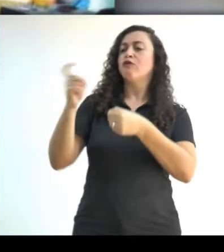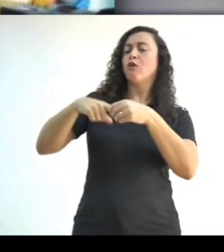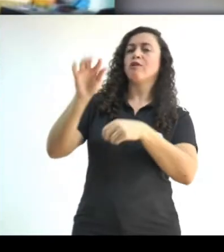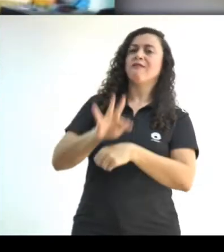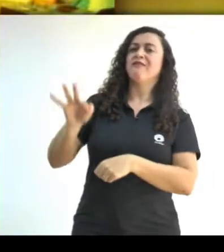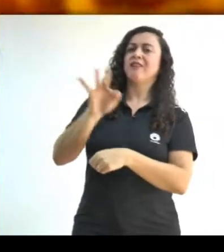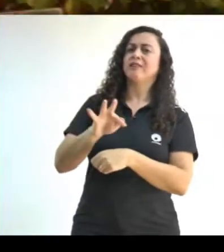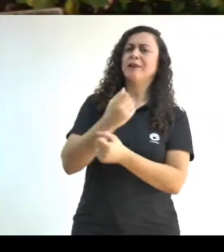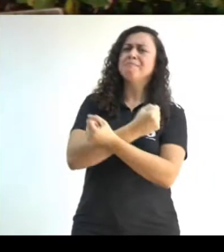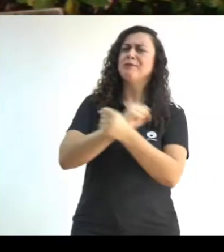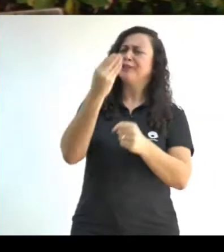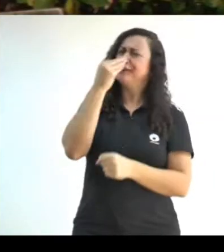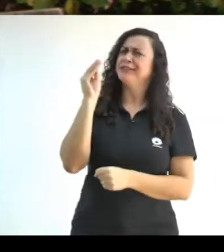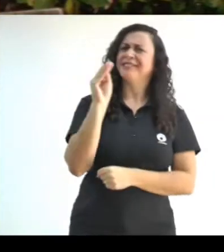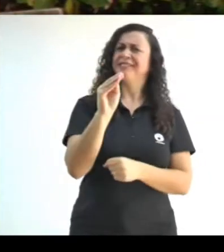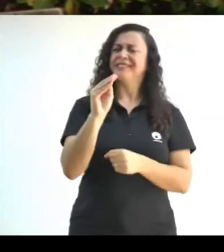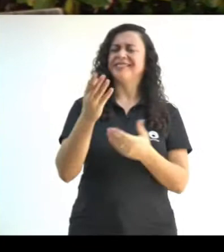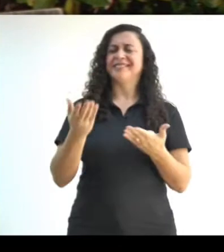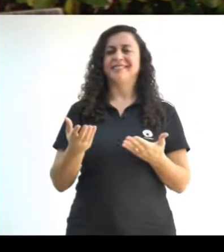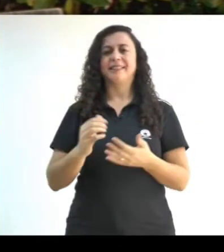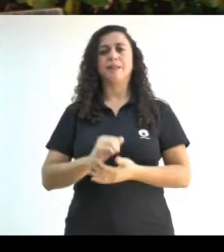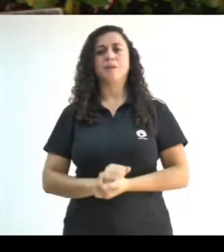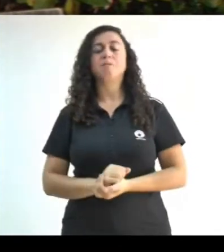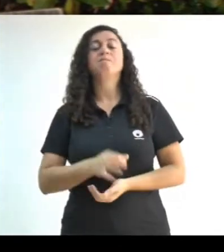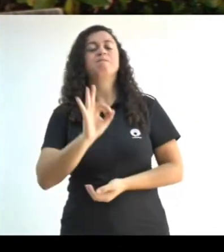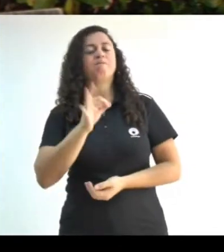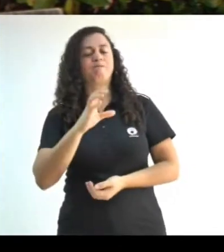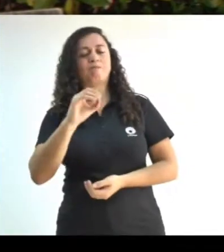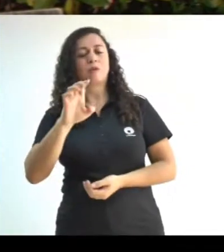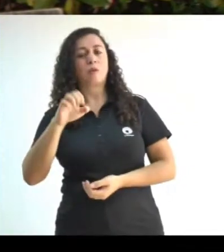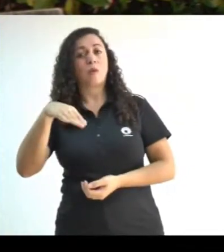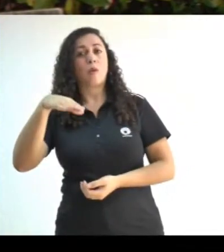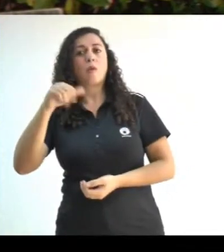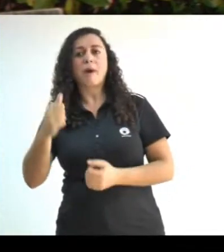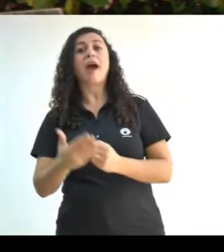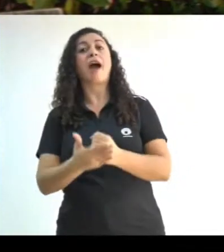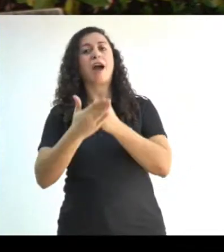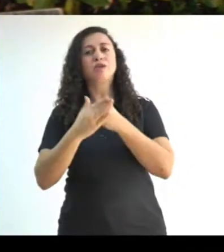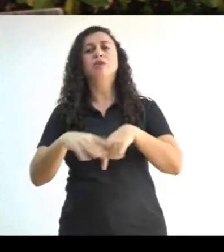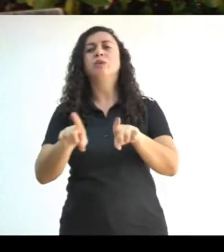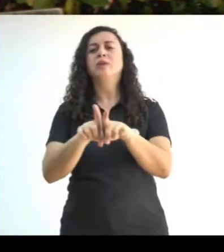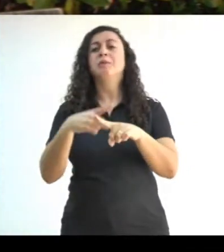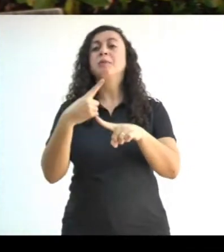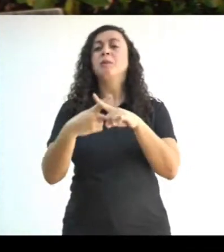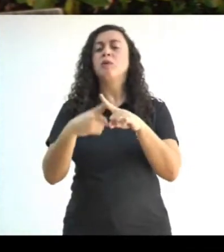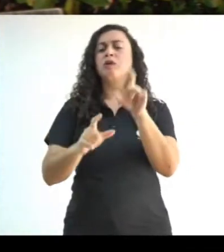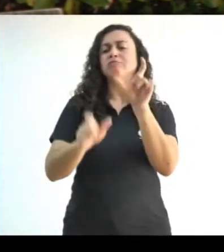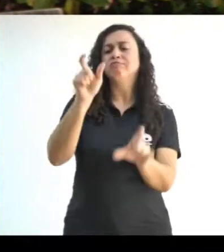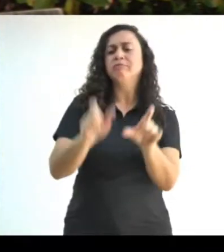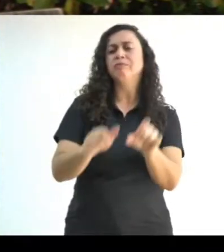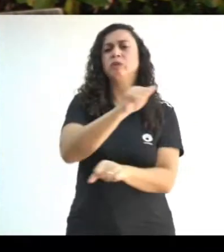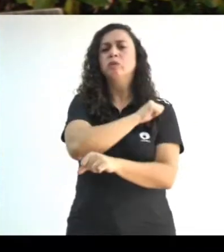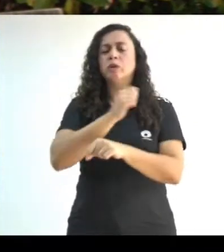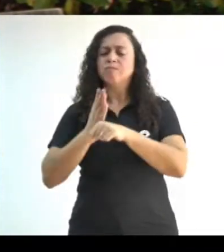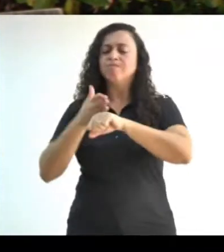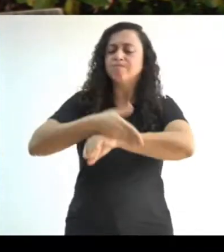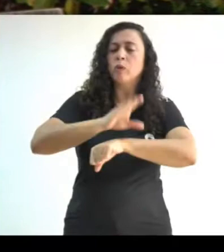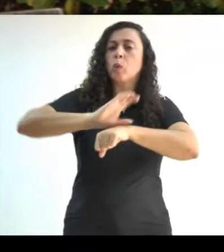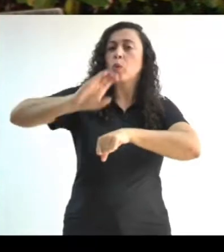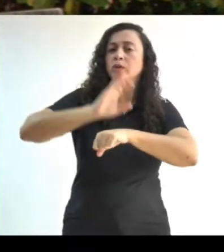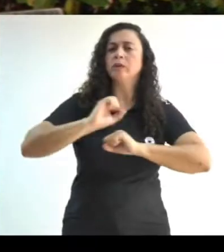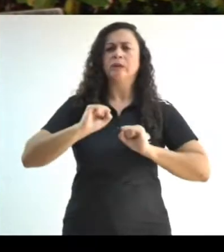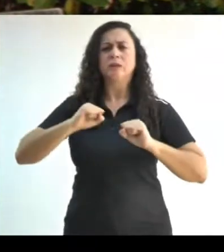fora. O Colmeia ajudou isso também, porque eles indo para o cursinho, se esforçando, estudando,